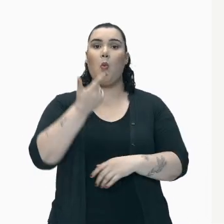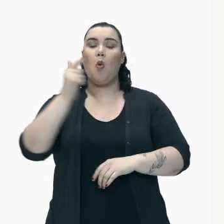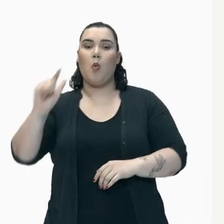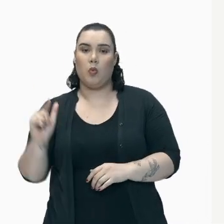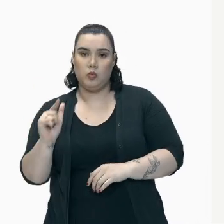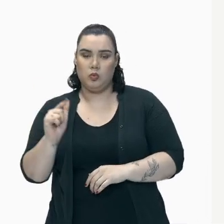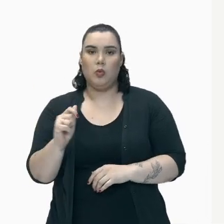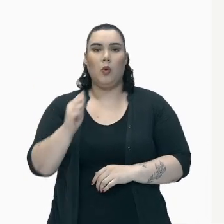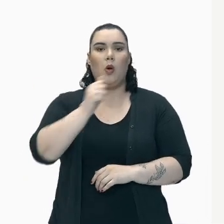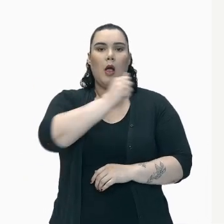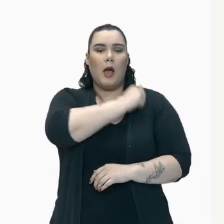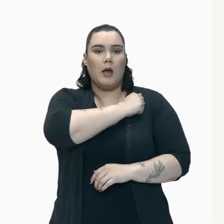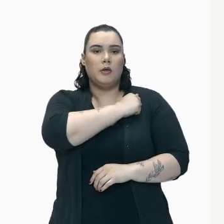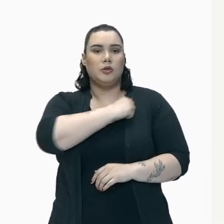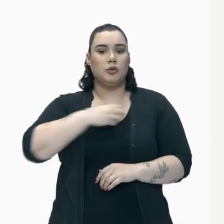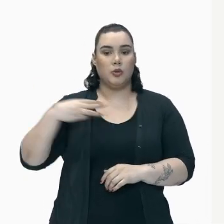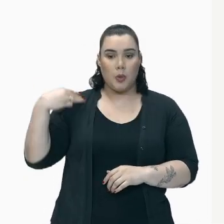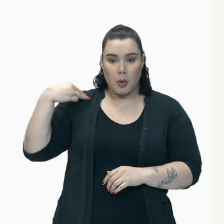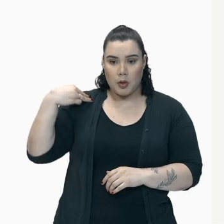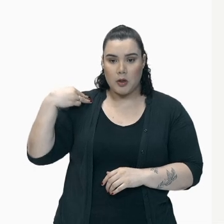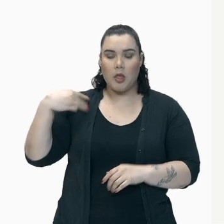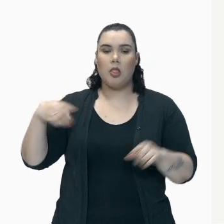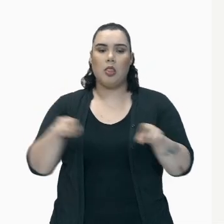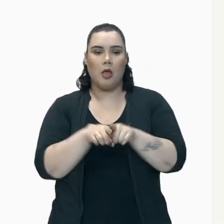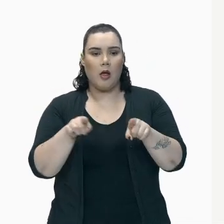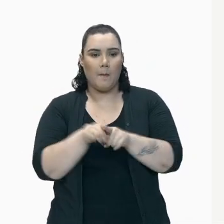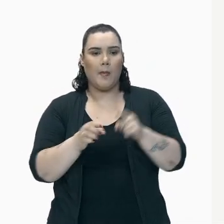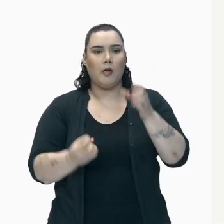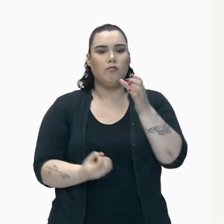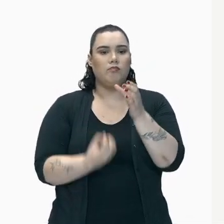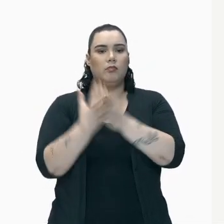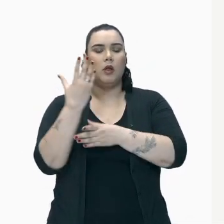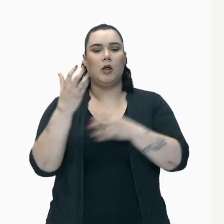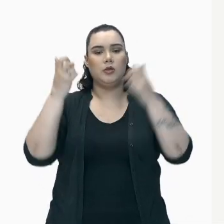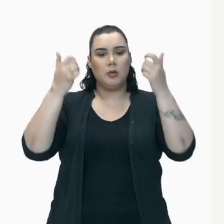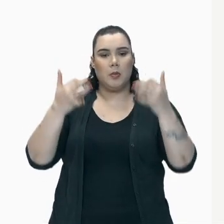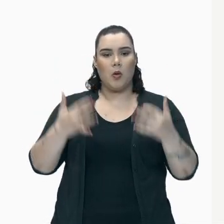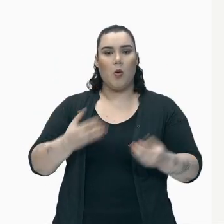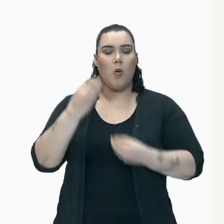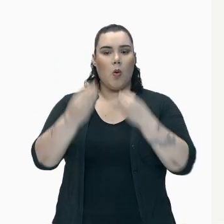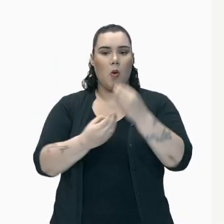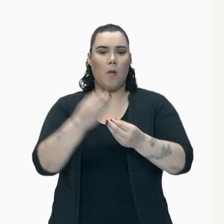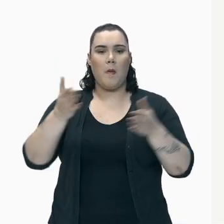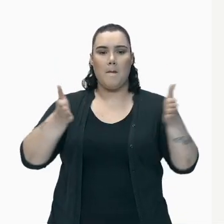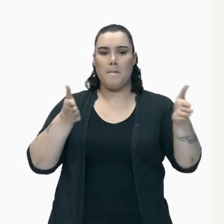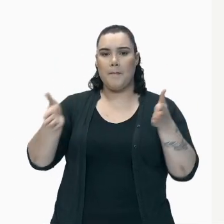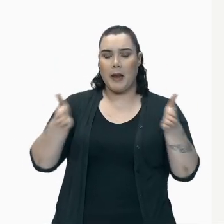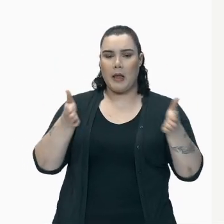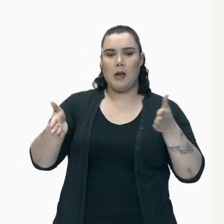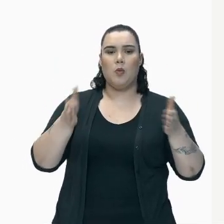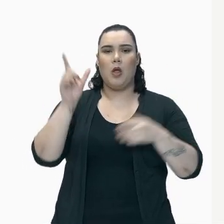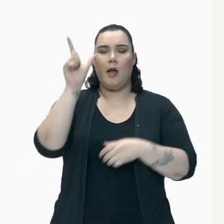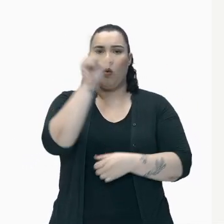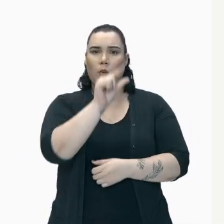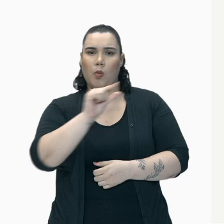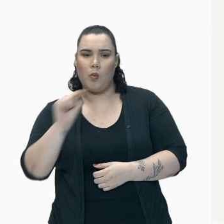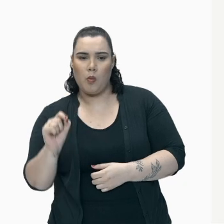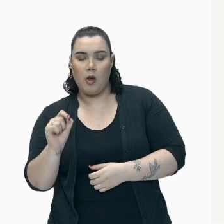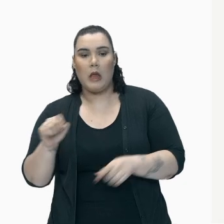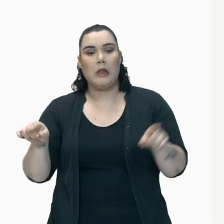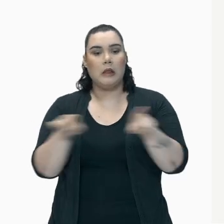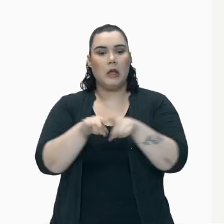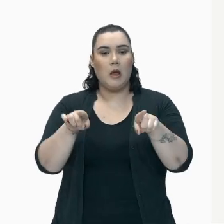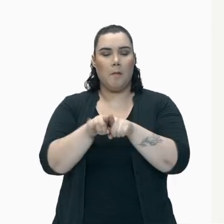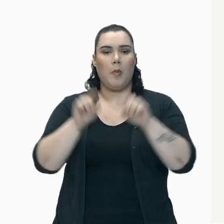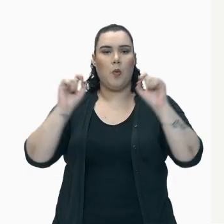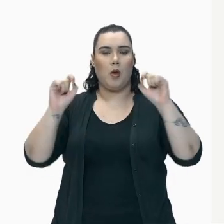as fases da Lua e para os eclipses, tanto solar quanto